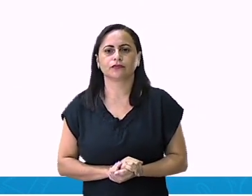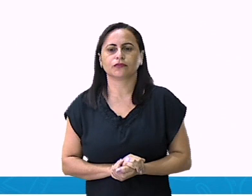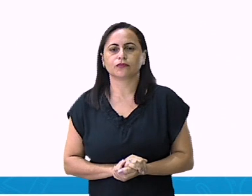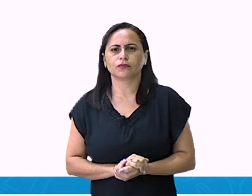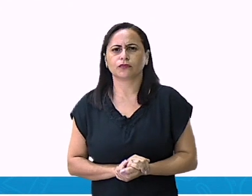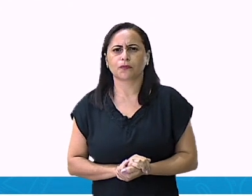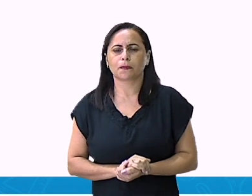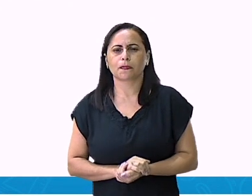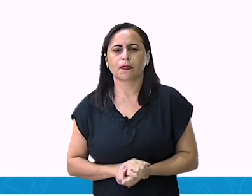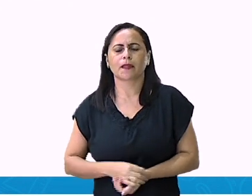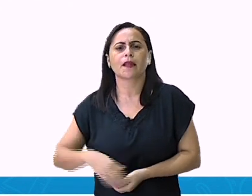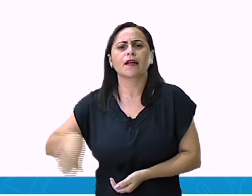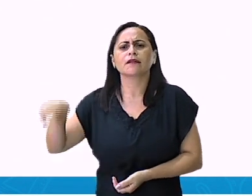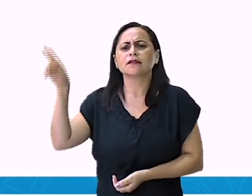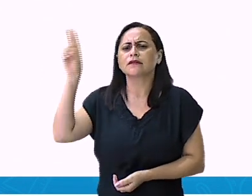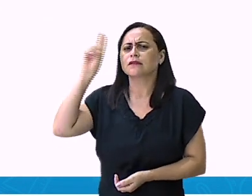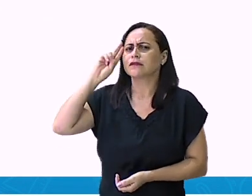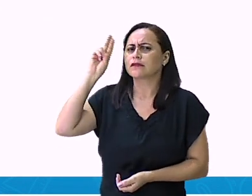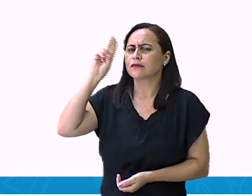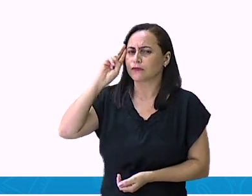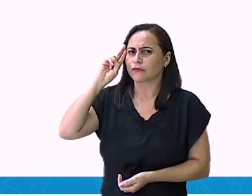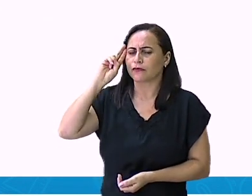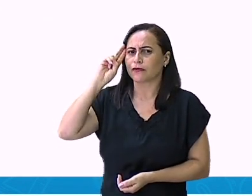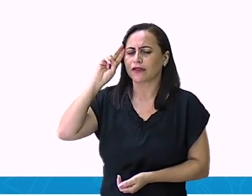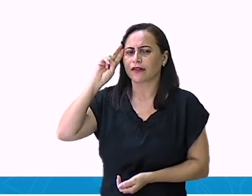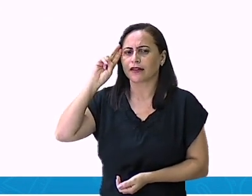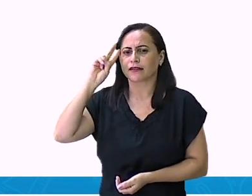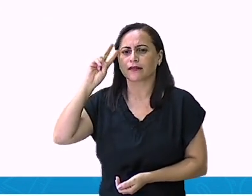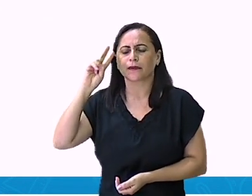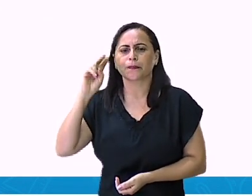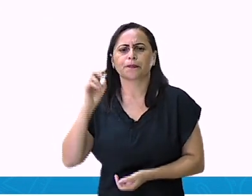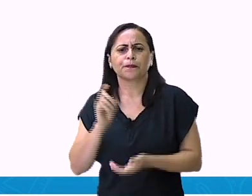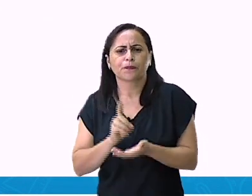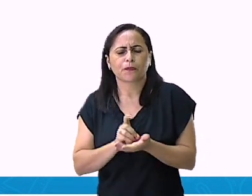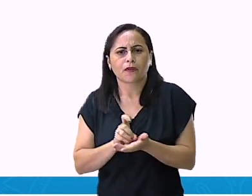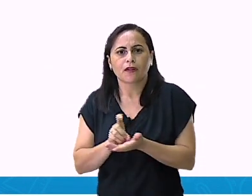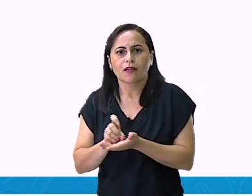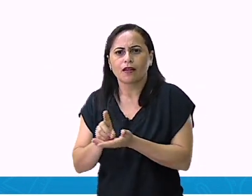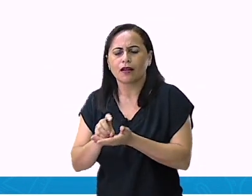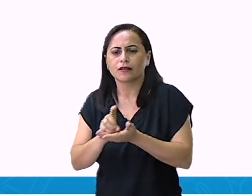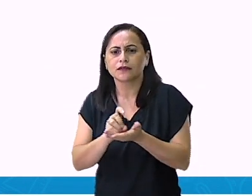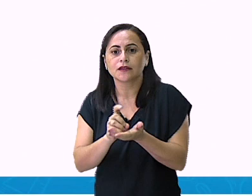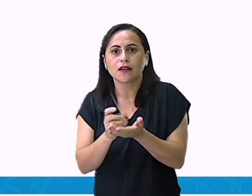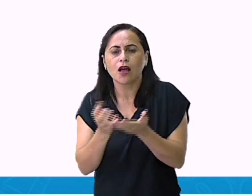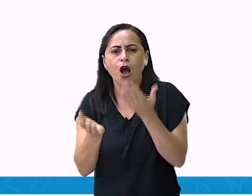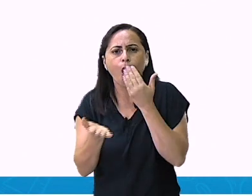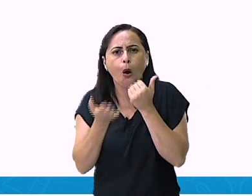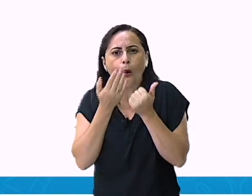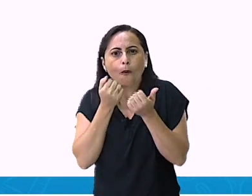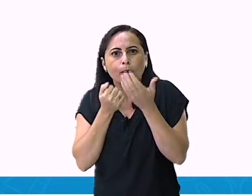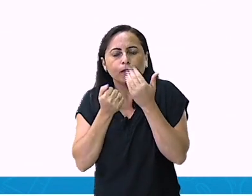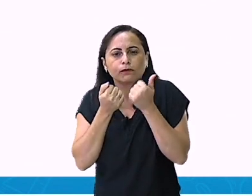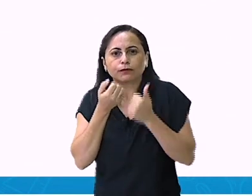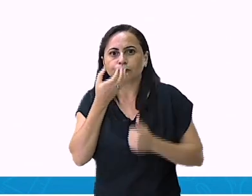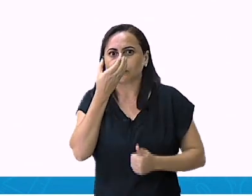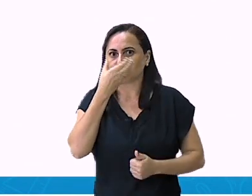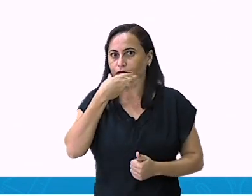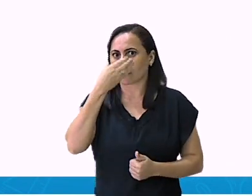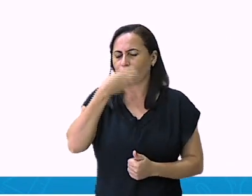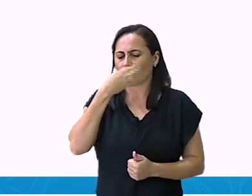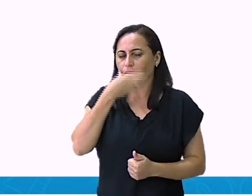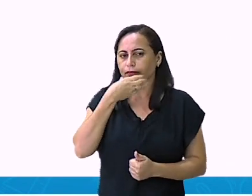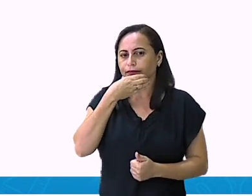Na segunda-feira, a lagarta devorou uma maçã. Na